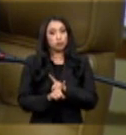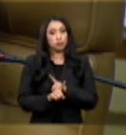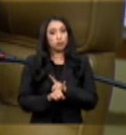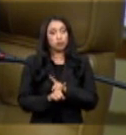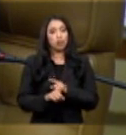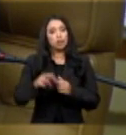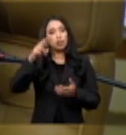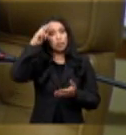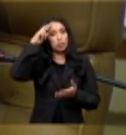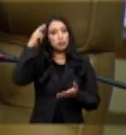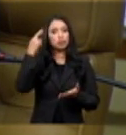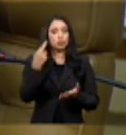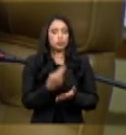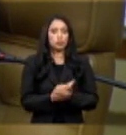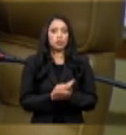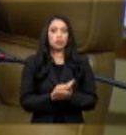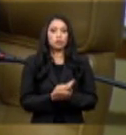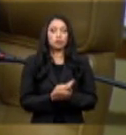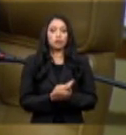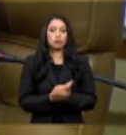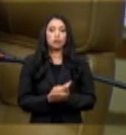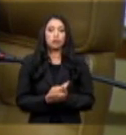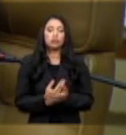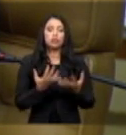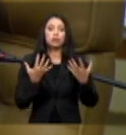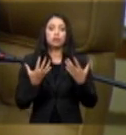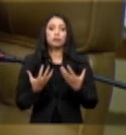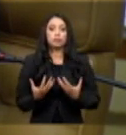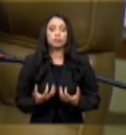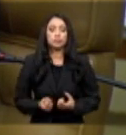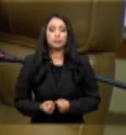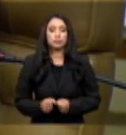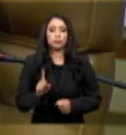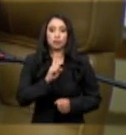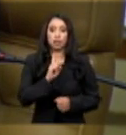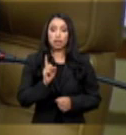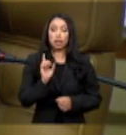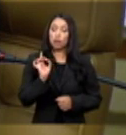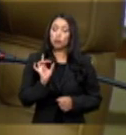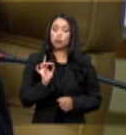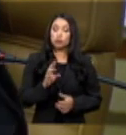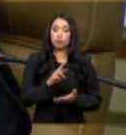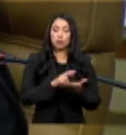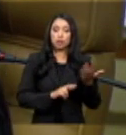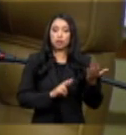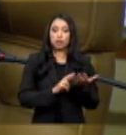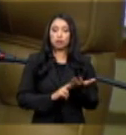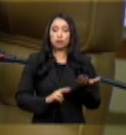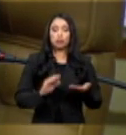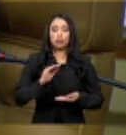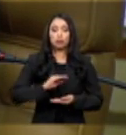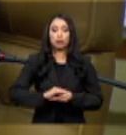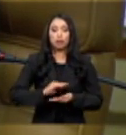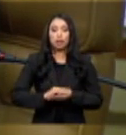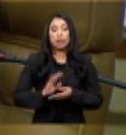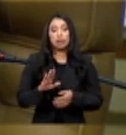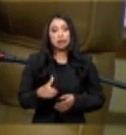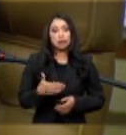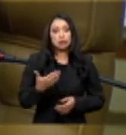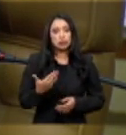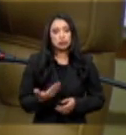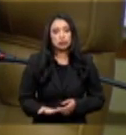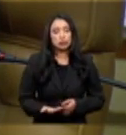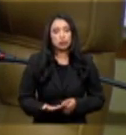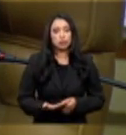forma respeitosa e extremamente acolhida, não apenas pela relatoria, mas pelo Supremo Tribunal Federal. Portanto,